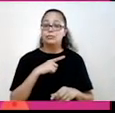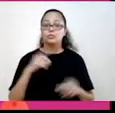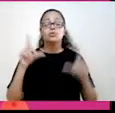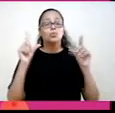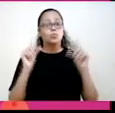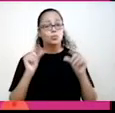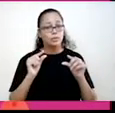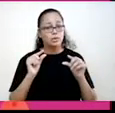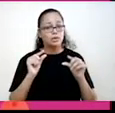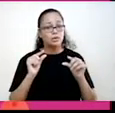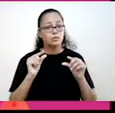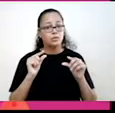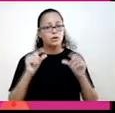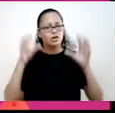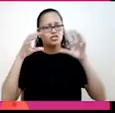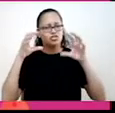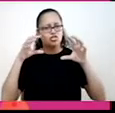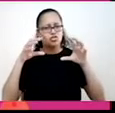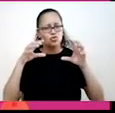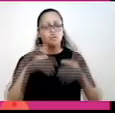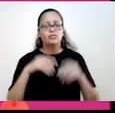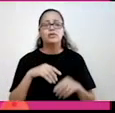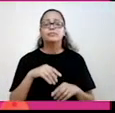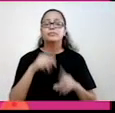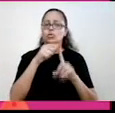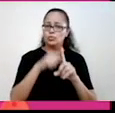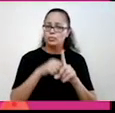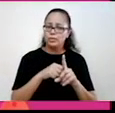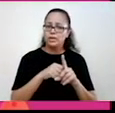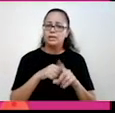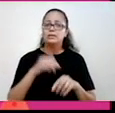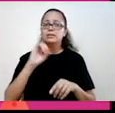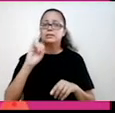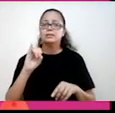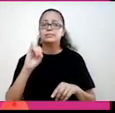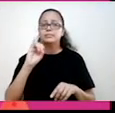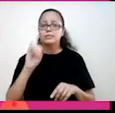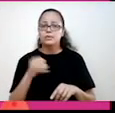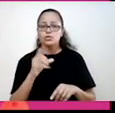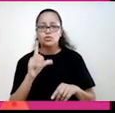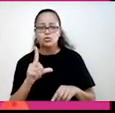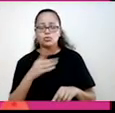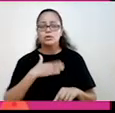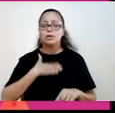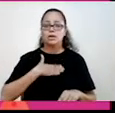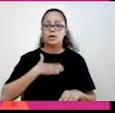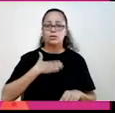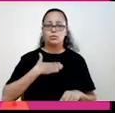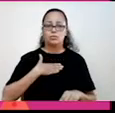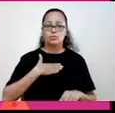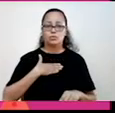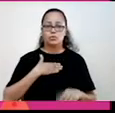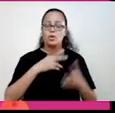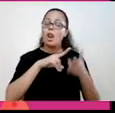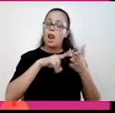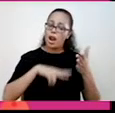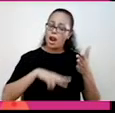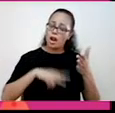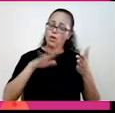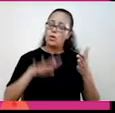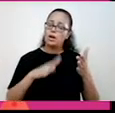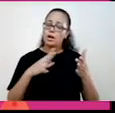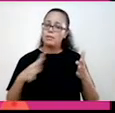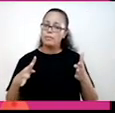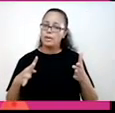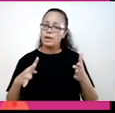menor índice de pluviosidade nos meses de julho e agosto, né, com 52, 50 milímetros. Com base na leitura dos dados da tabela,